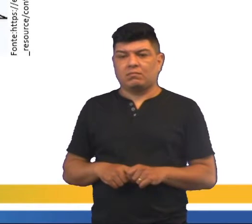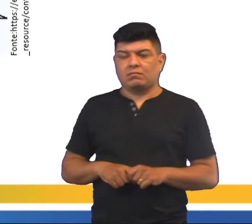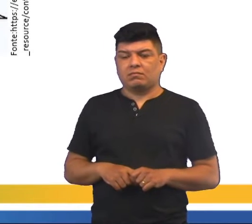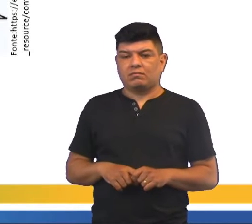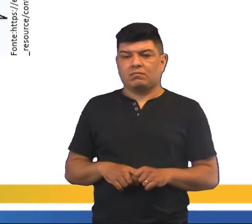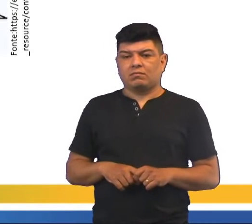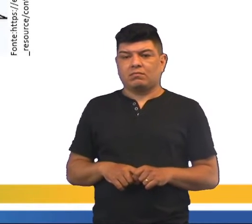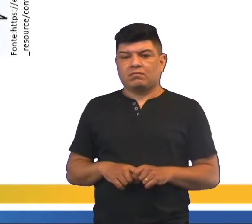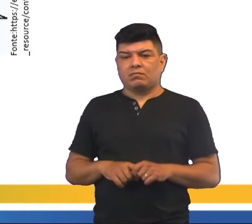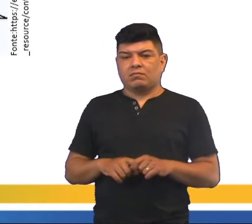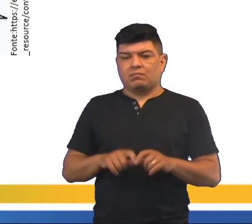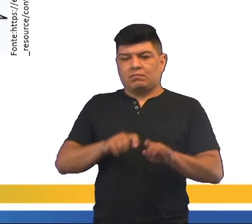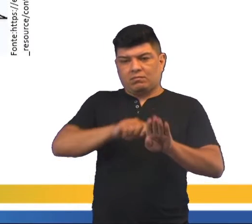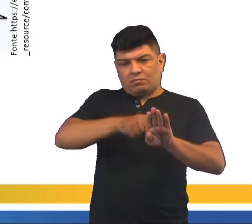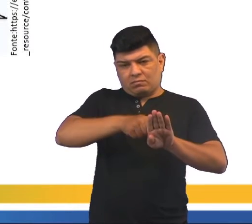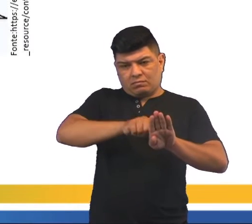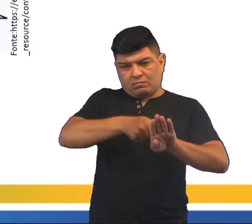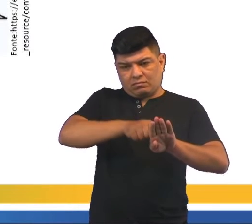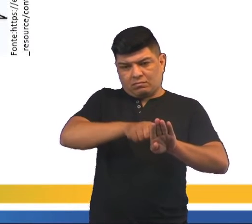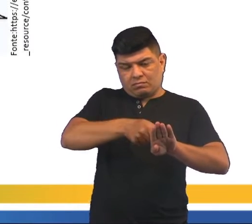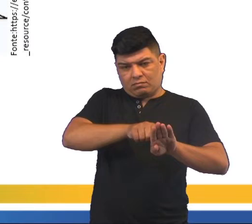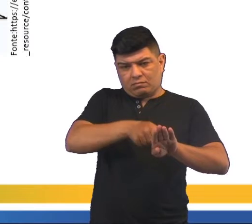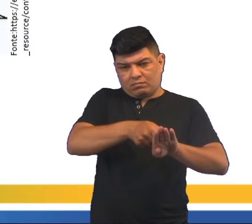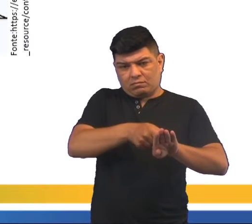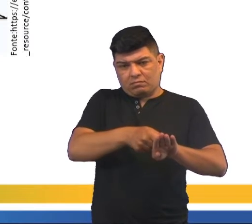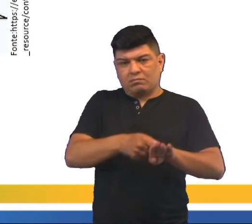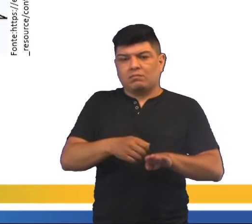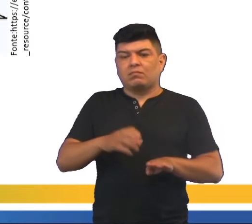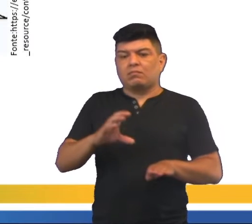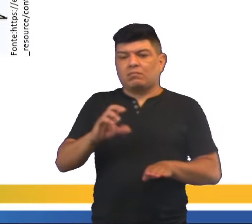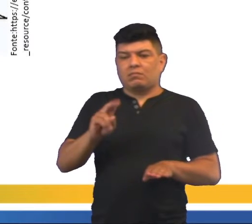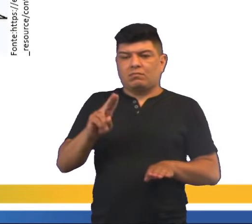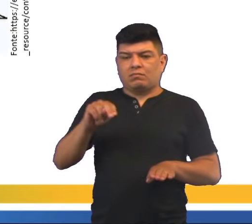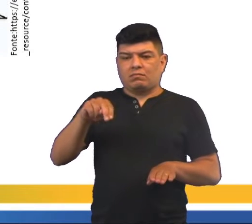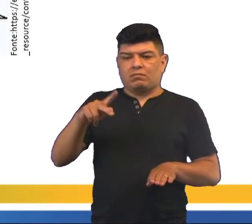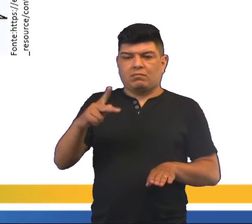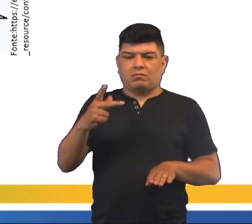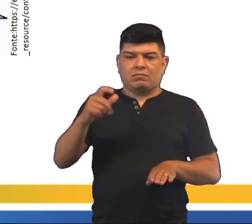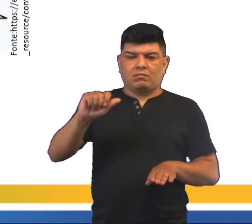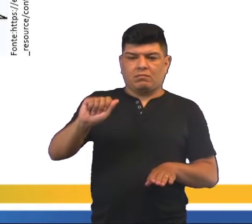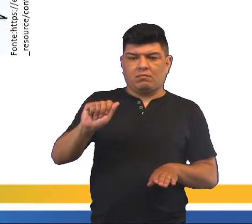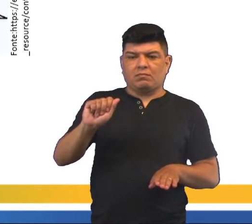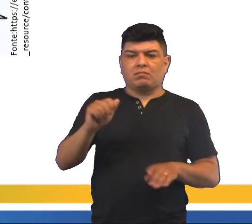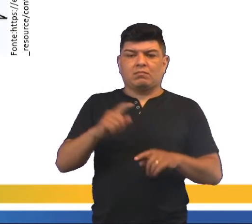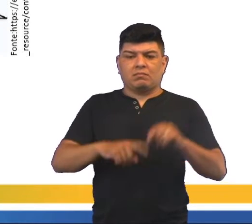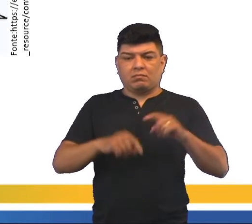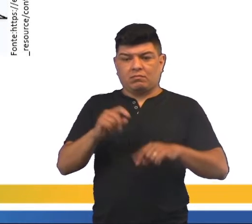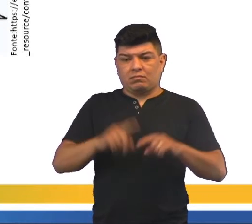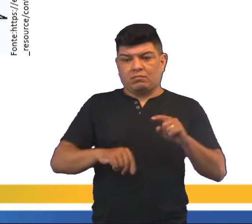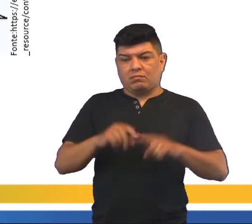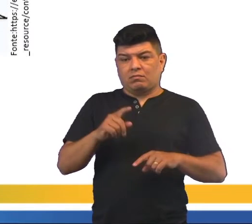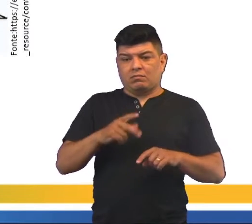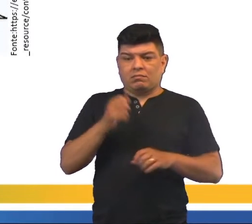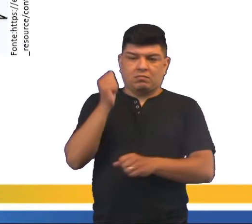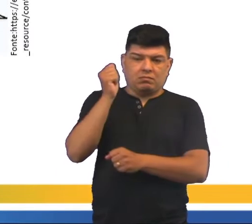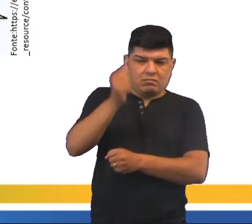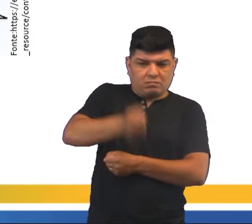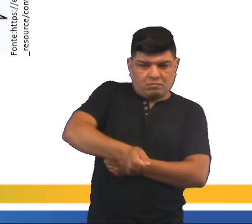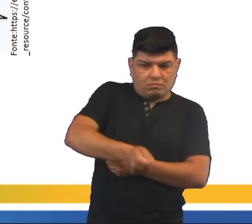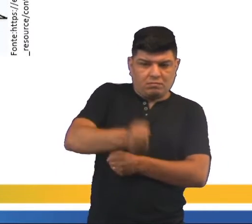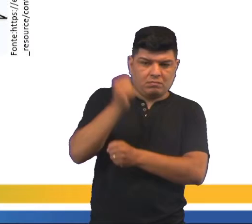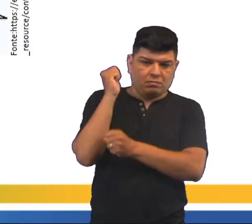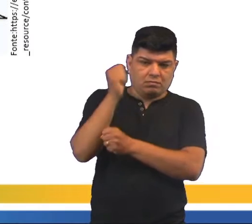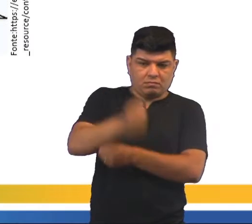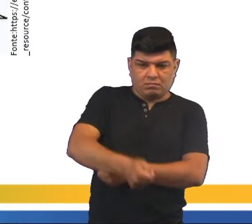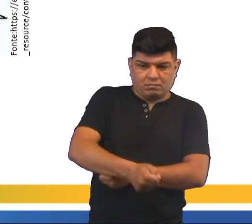também o plano inclinado em parafusos em Cunha está que é o material o seu usado na Alameda do Machado a